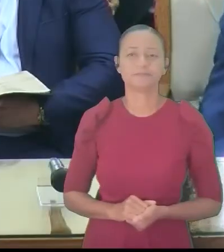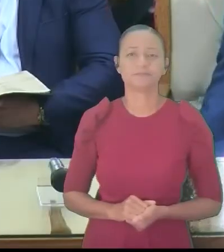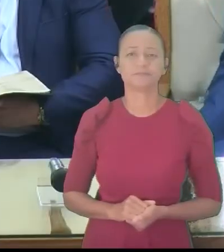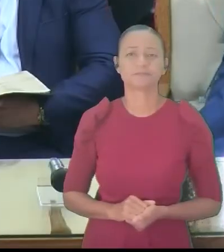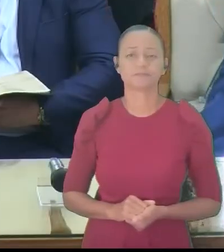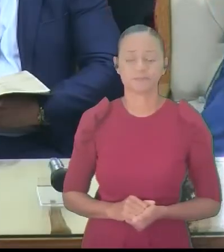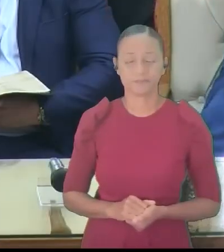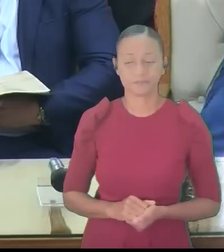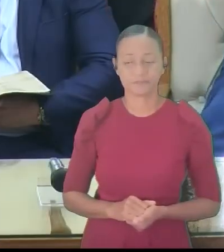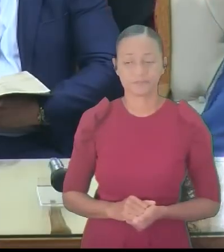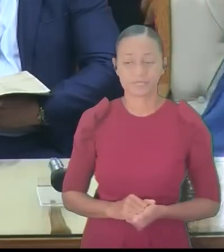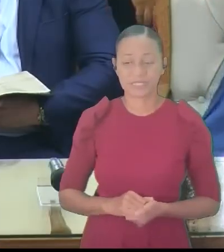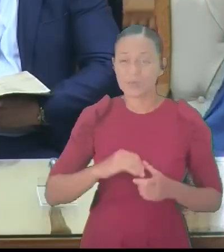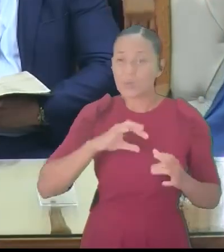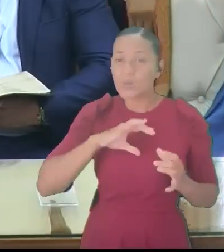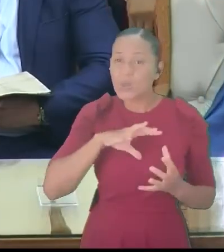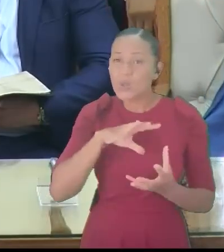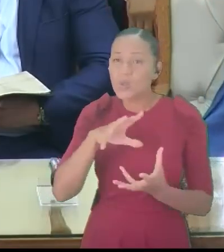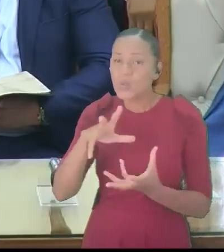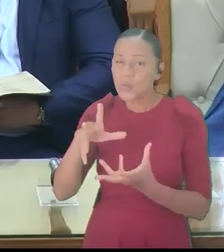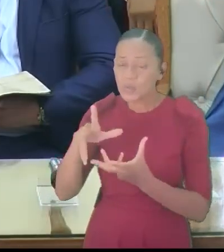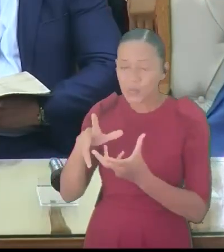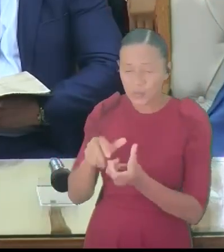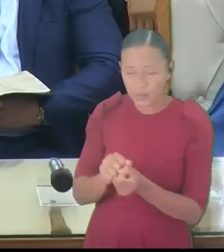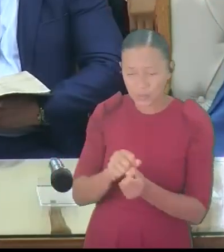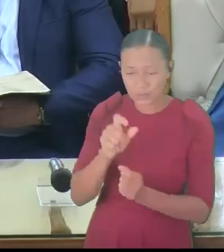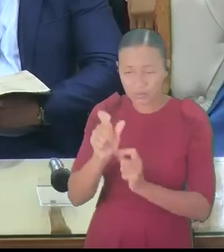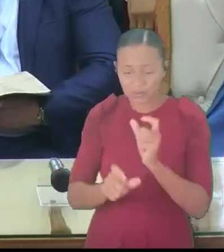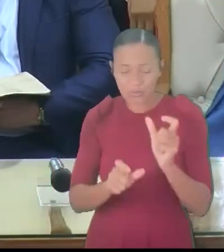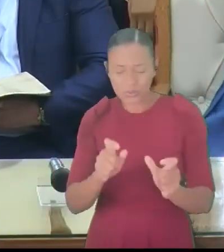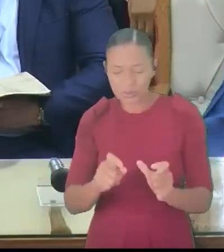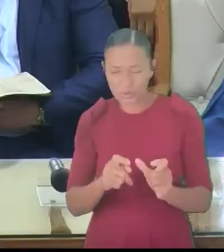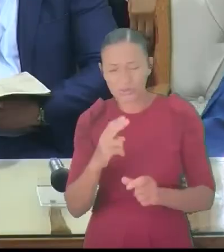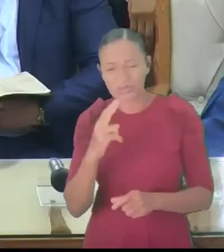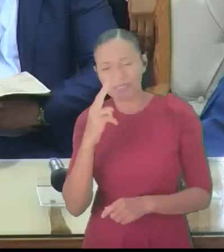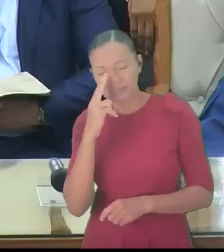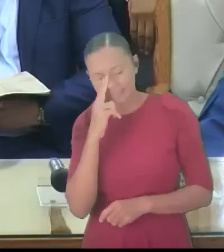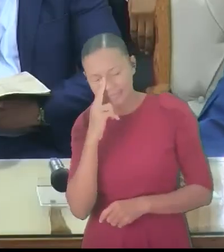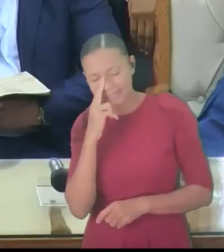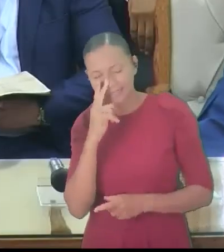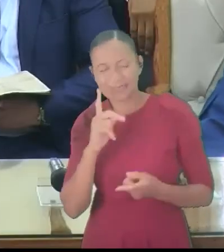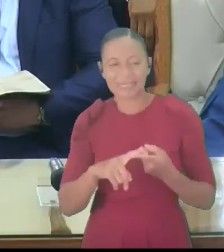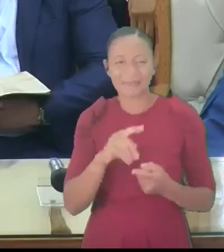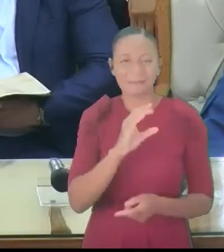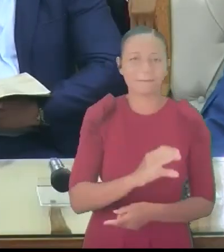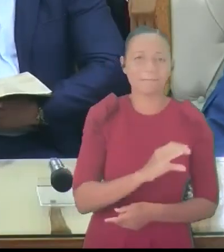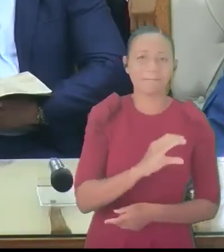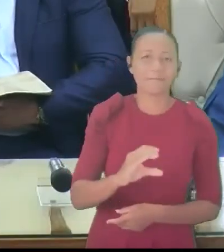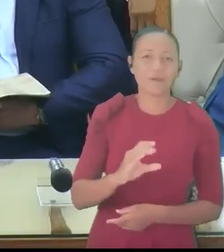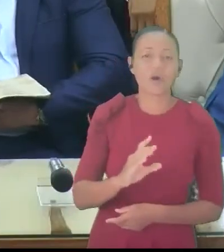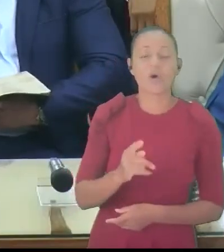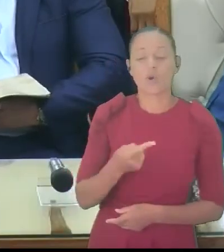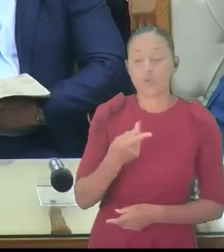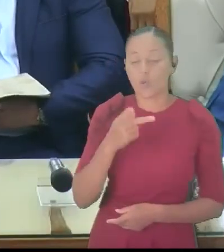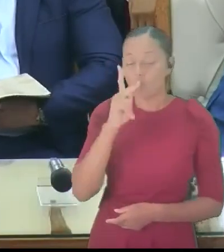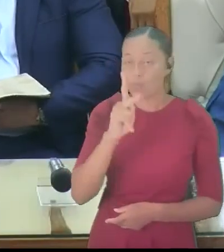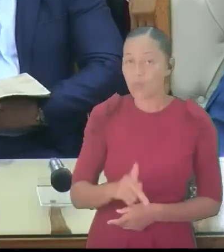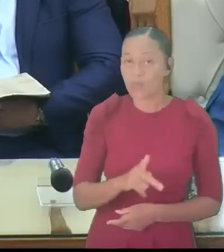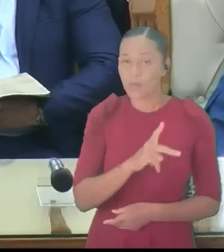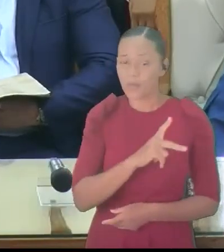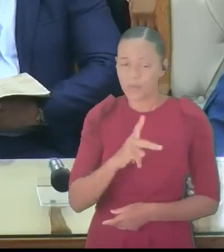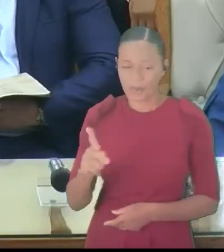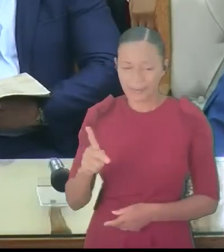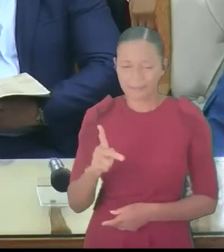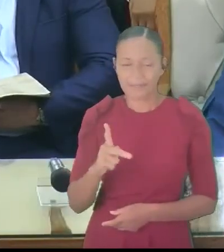Vou dizer, no mundo evangélico e no mundo católico. O Papa Francisco, antes de morrer, claro, depois de morto, misericórdia. Antes